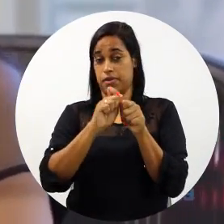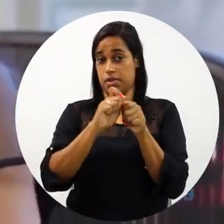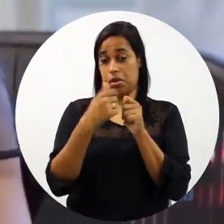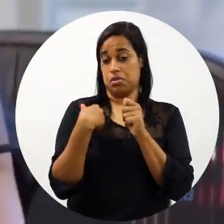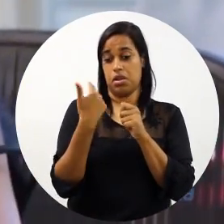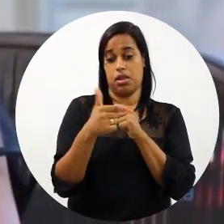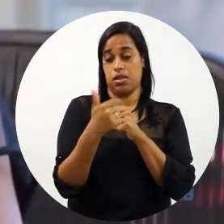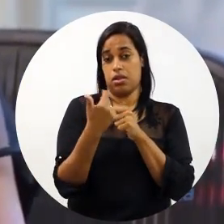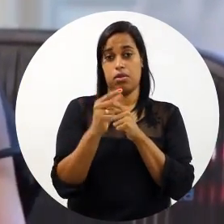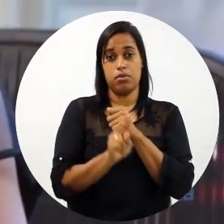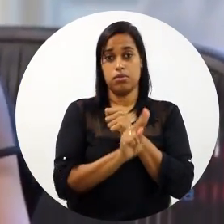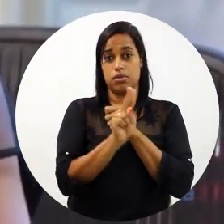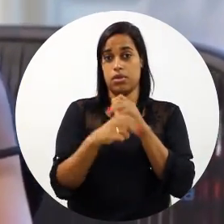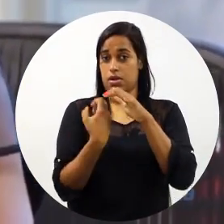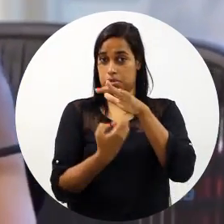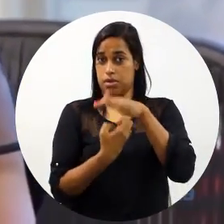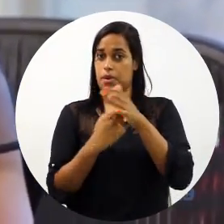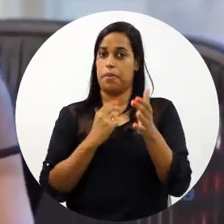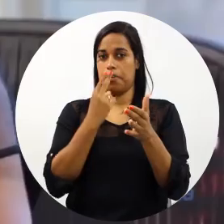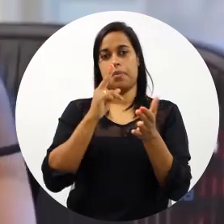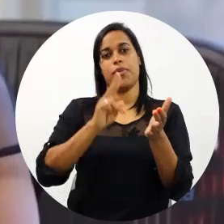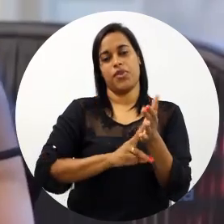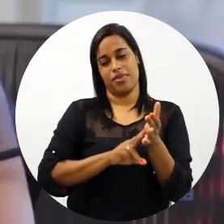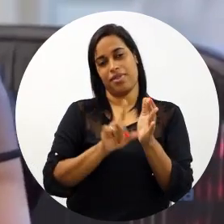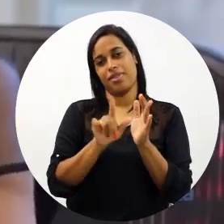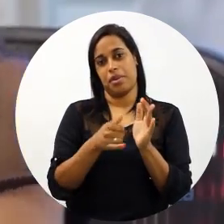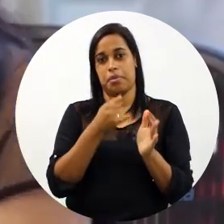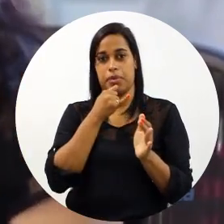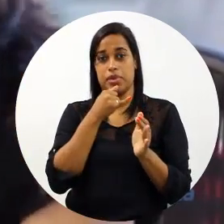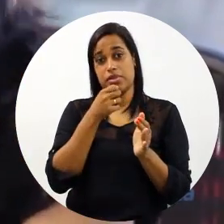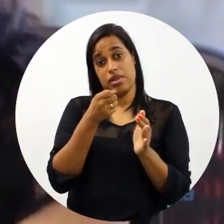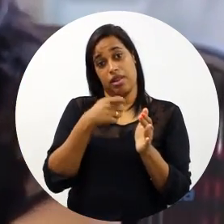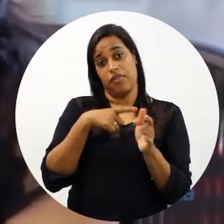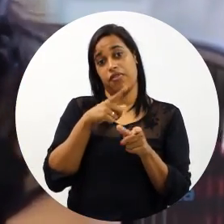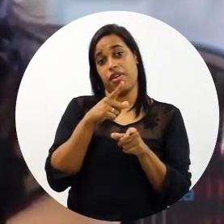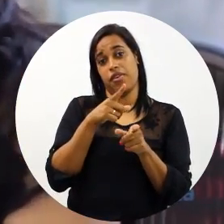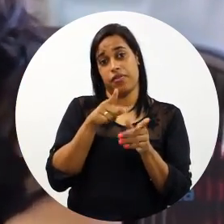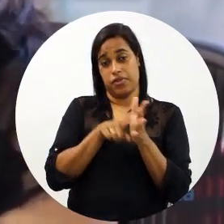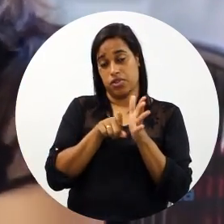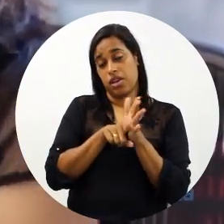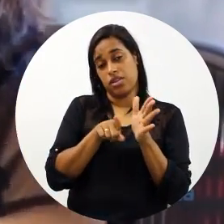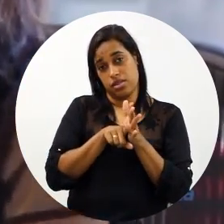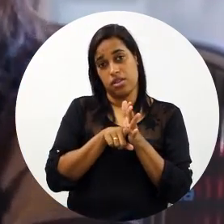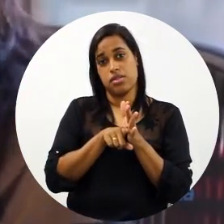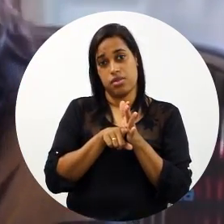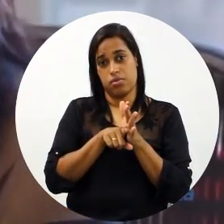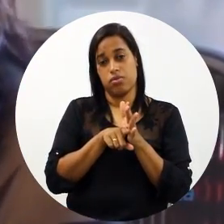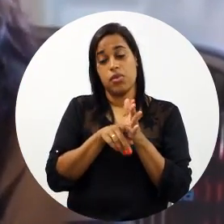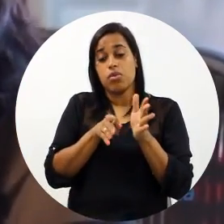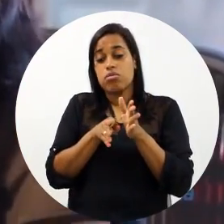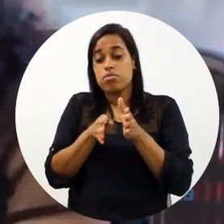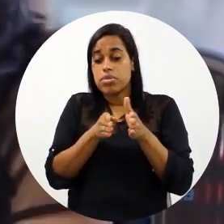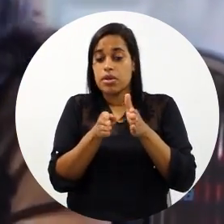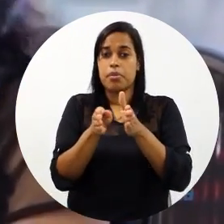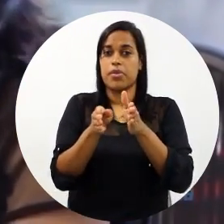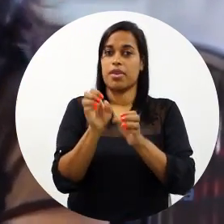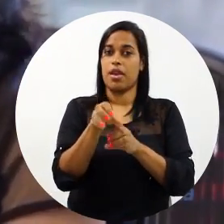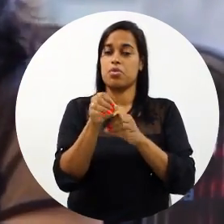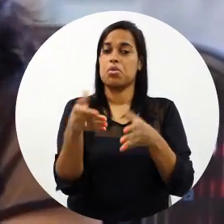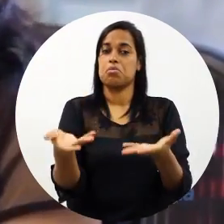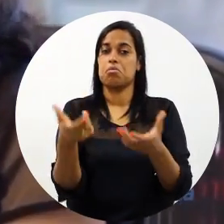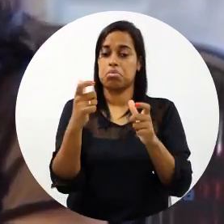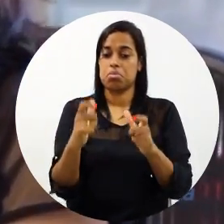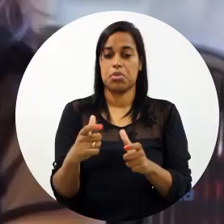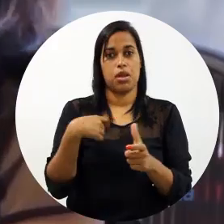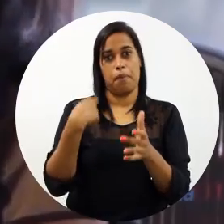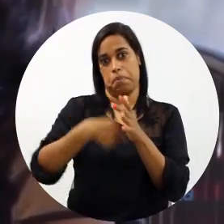se não usar a empresa pode pagar multa, se tiver, por exemplo, uma fiscalização. Não é apenas por isso. O caminho da educação não é o caminho da